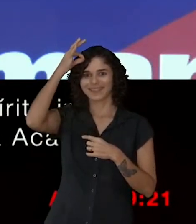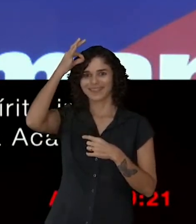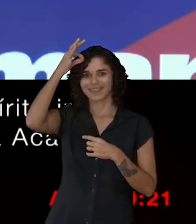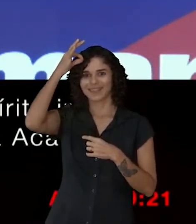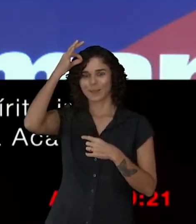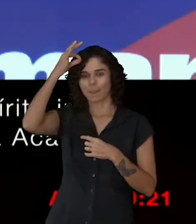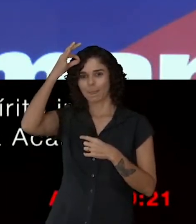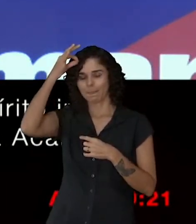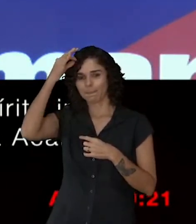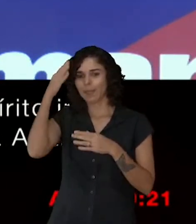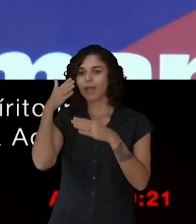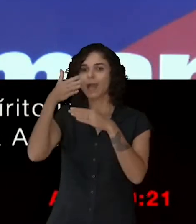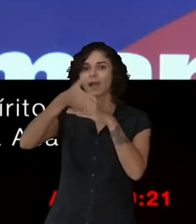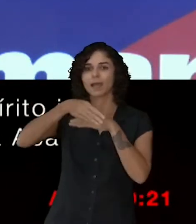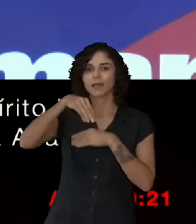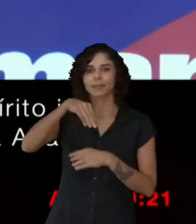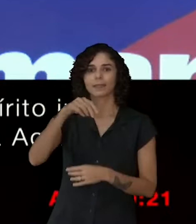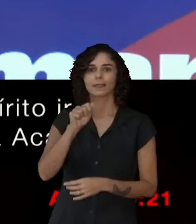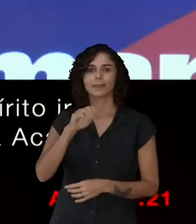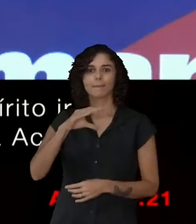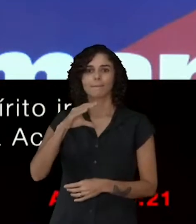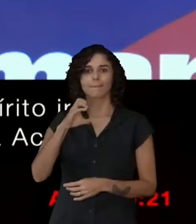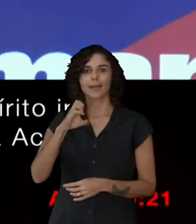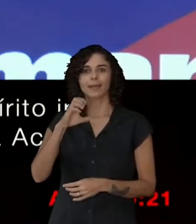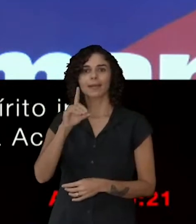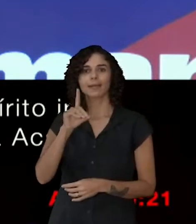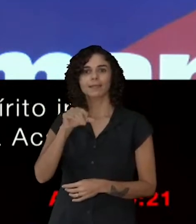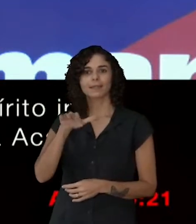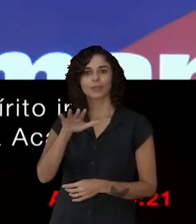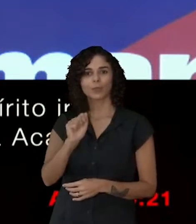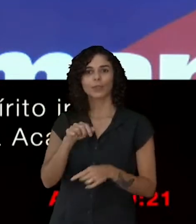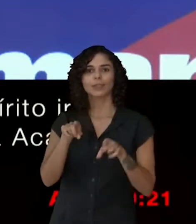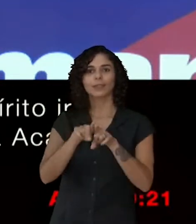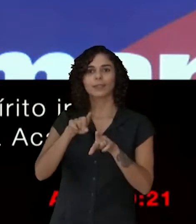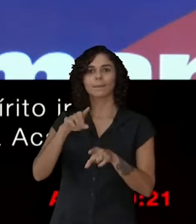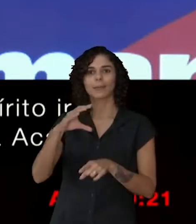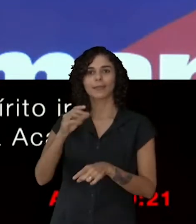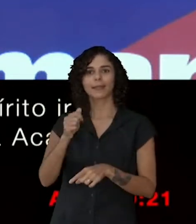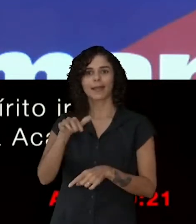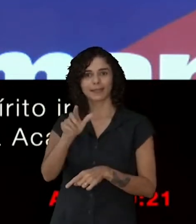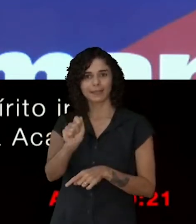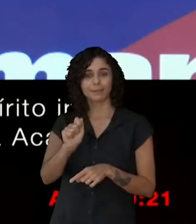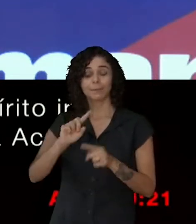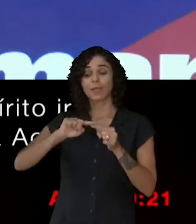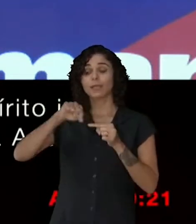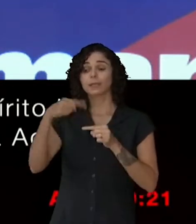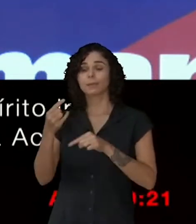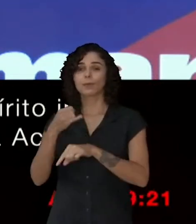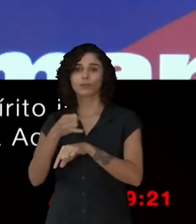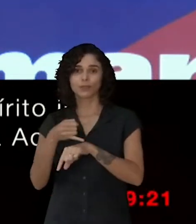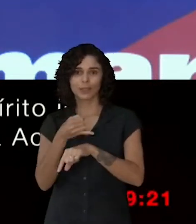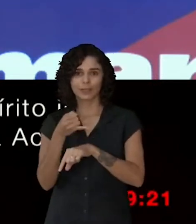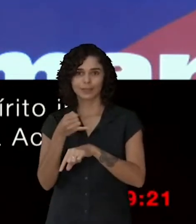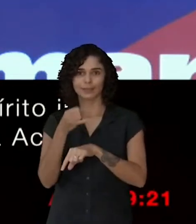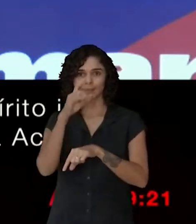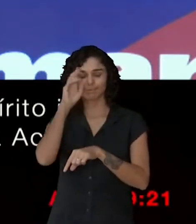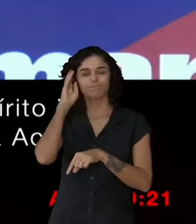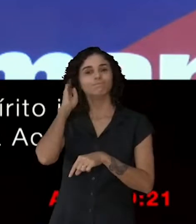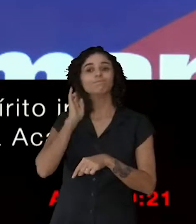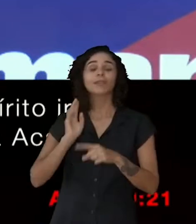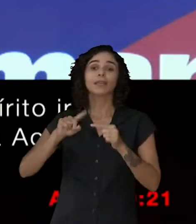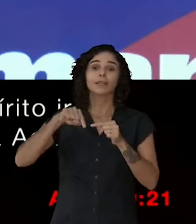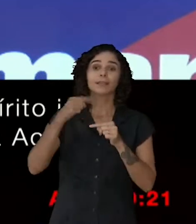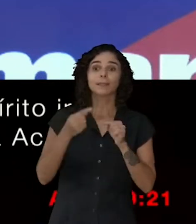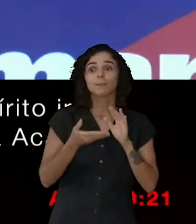passar pela Macedônia e Acaia, antes de ir a Jerusalém. E de lá, devo prosseguir